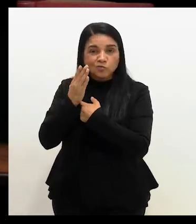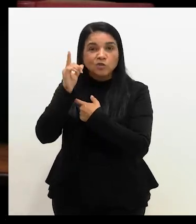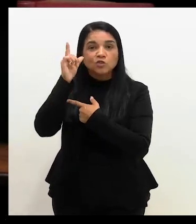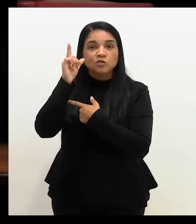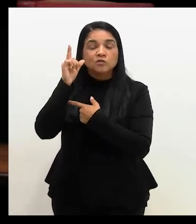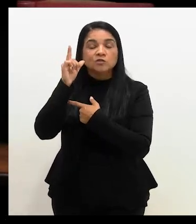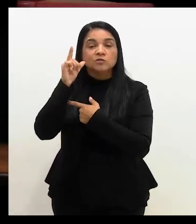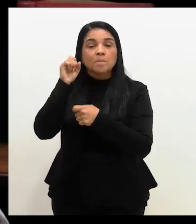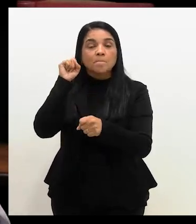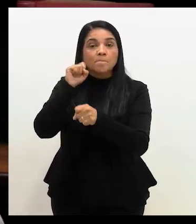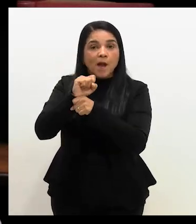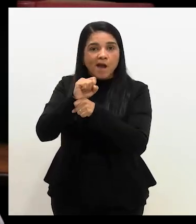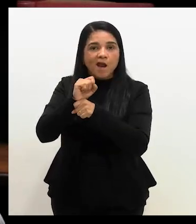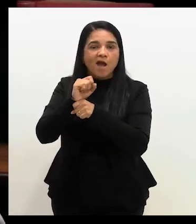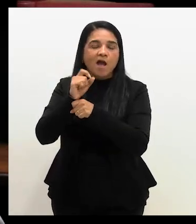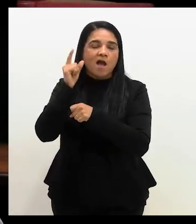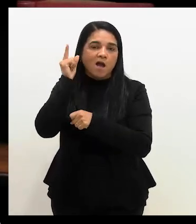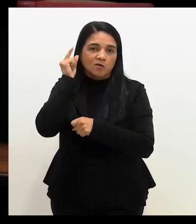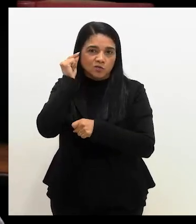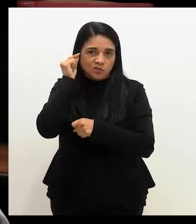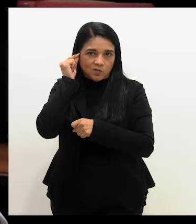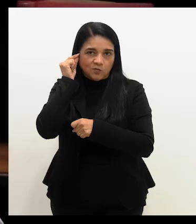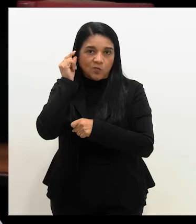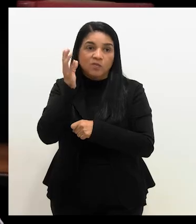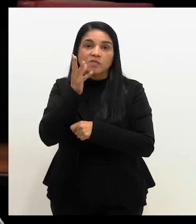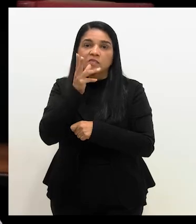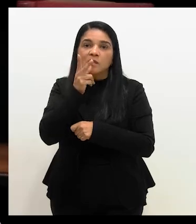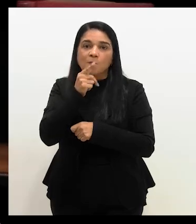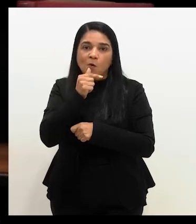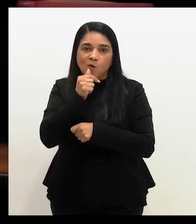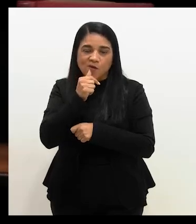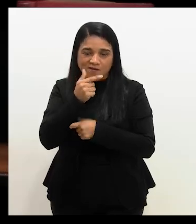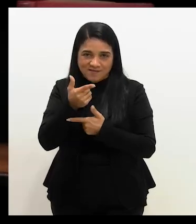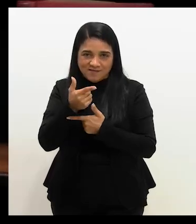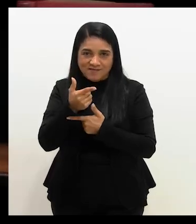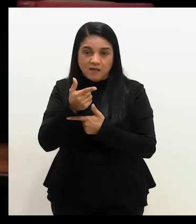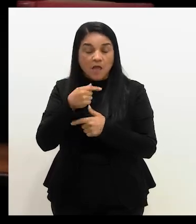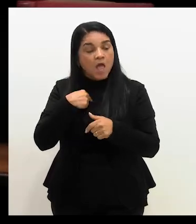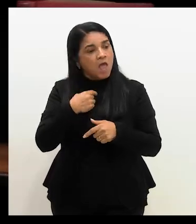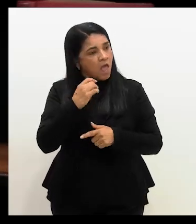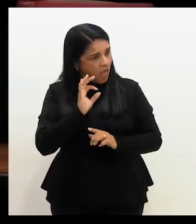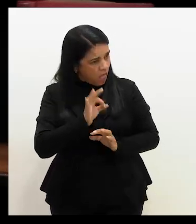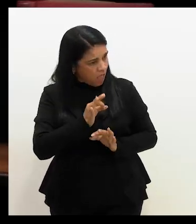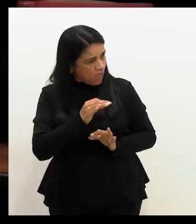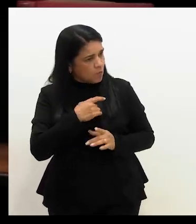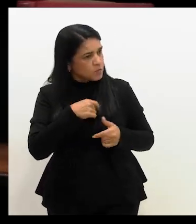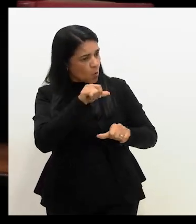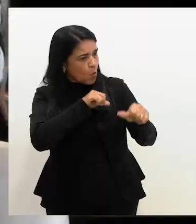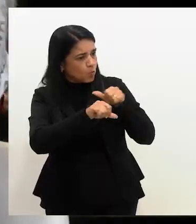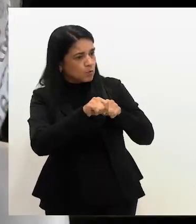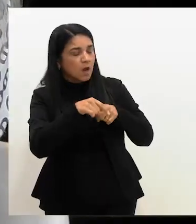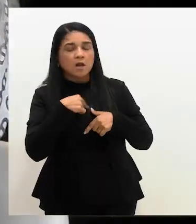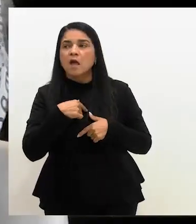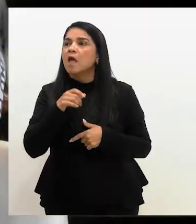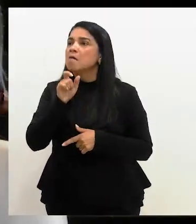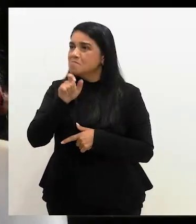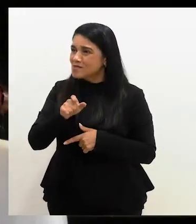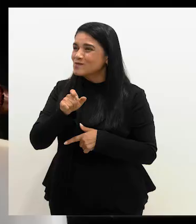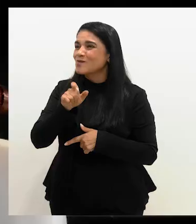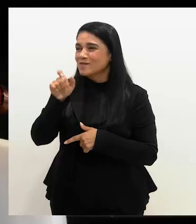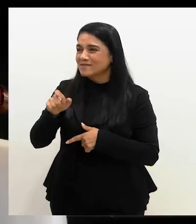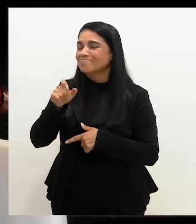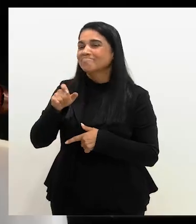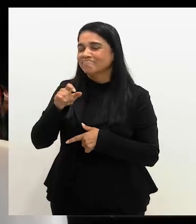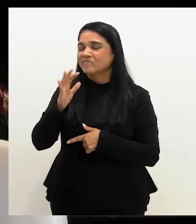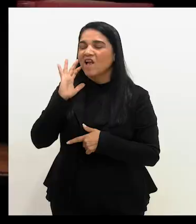essa perda, então você faz com que a perda seja mais lenta do que se você não usasse aparelho. É mesmo? Eu achei que era o contrário, interessante.